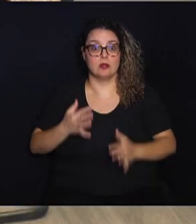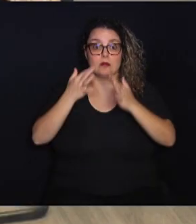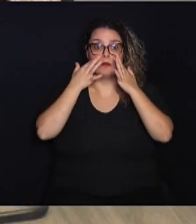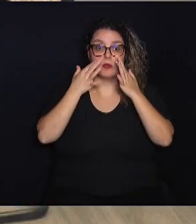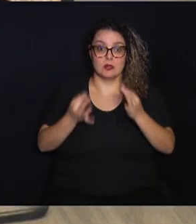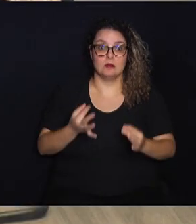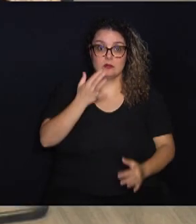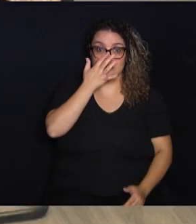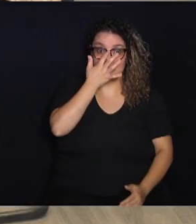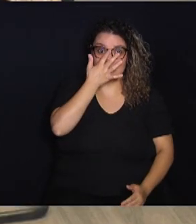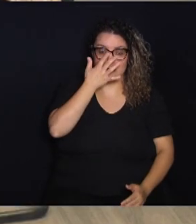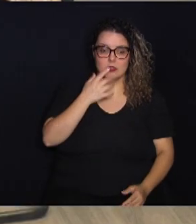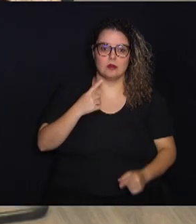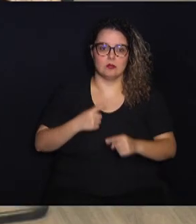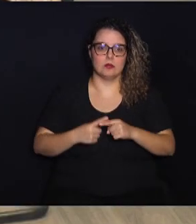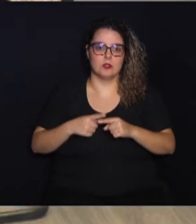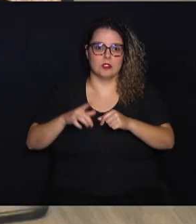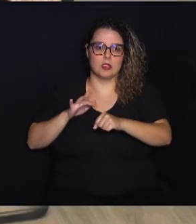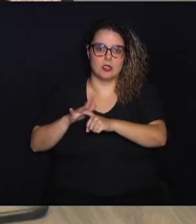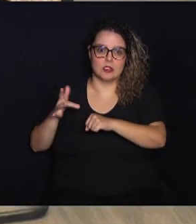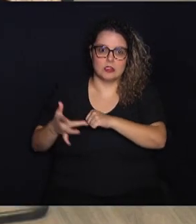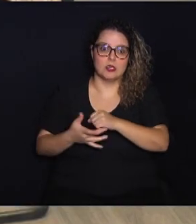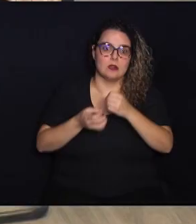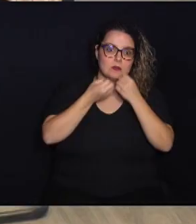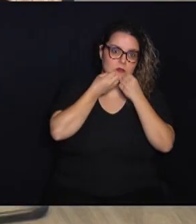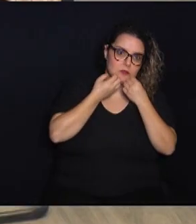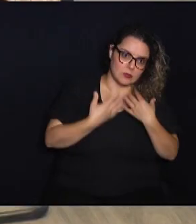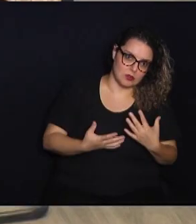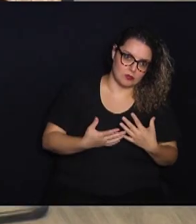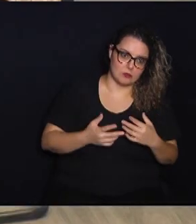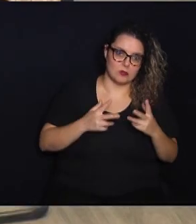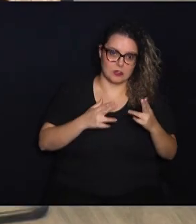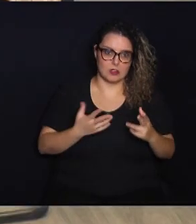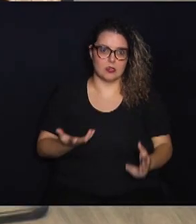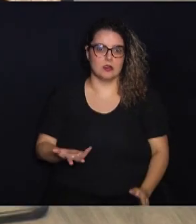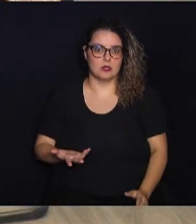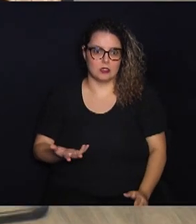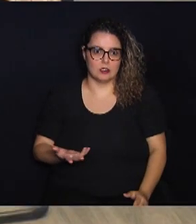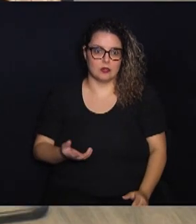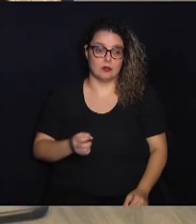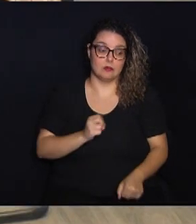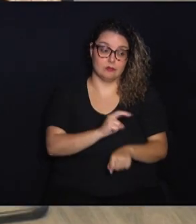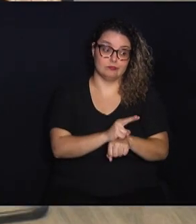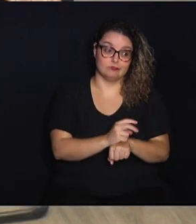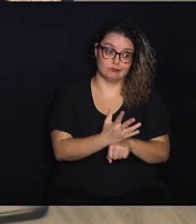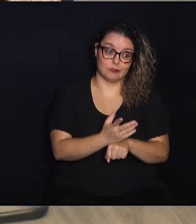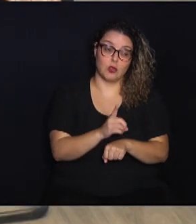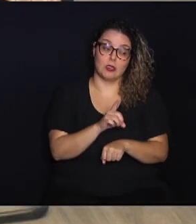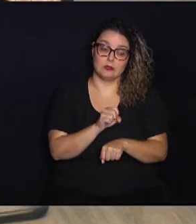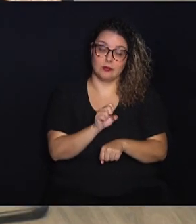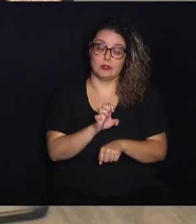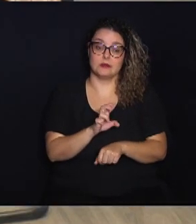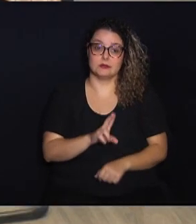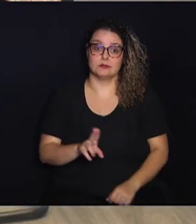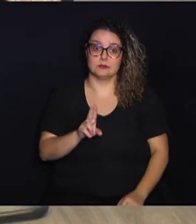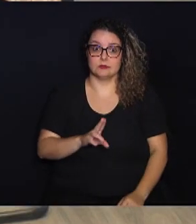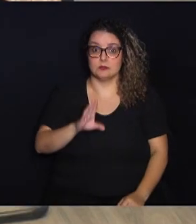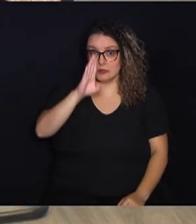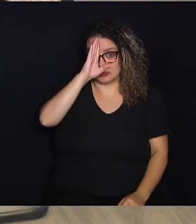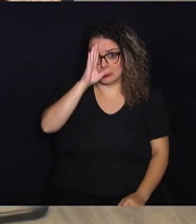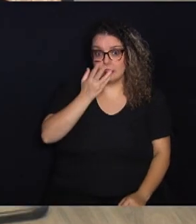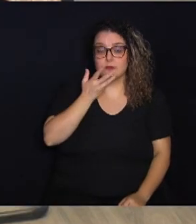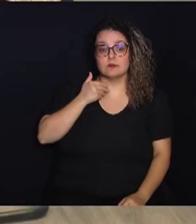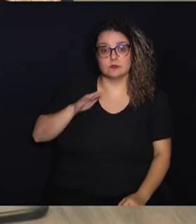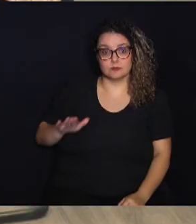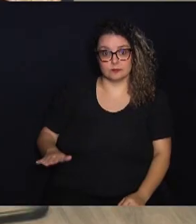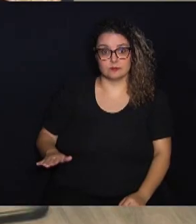atenção, porque a rede social é algo bom, mas é igual veneno, né? Qual é a dose que você utiliza, né? E principalmente para os pequenos. Olha,